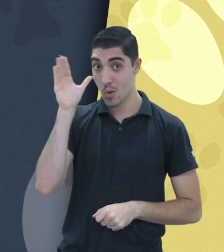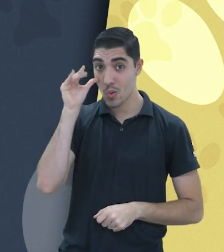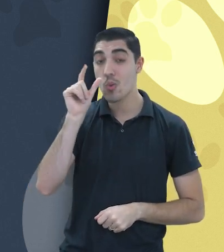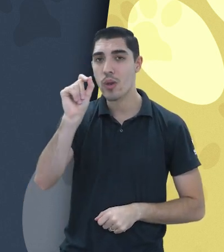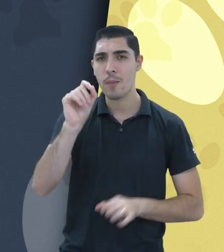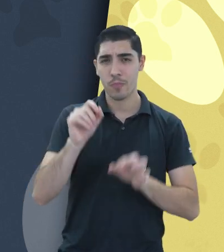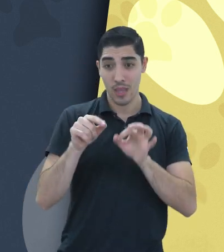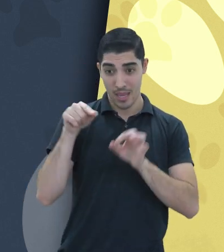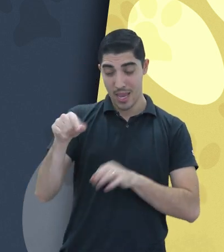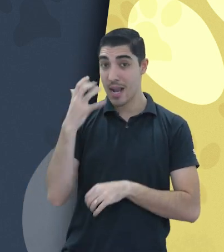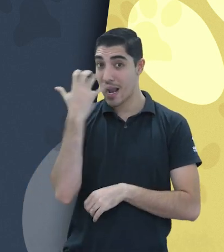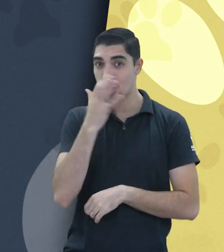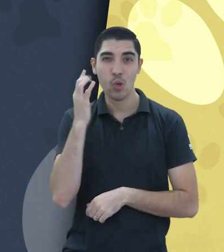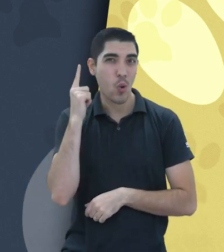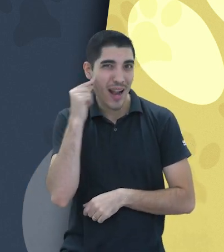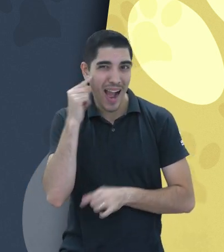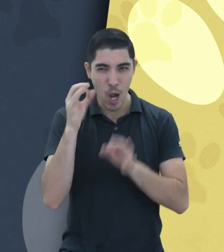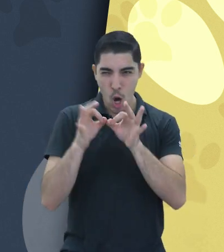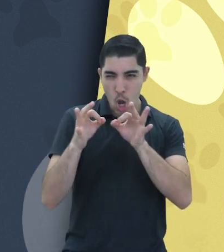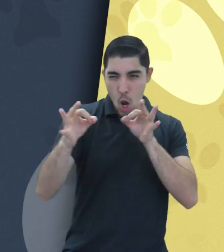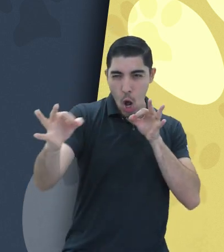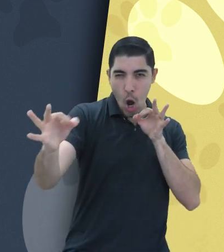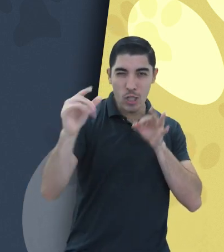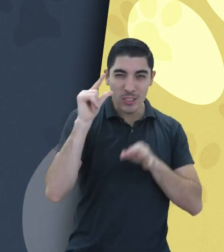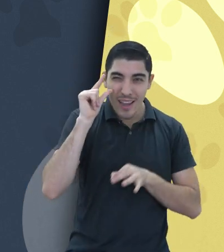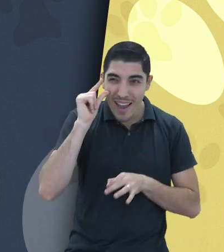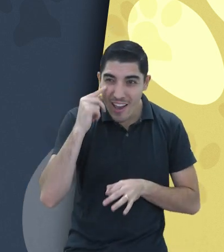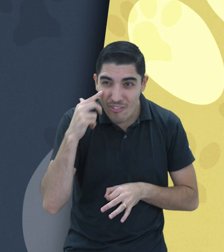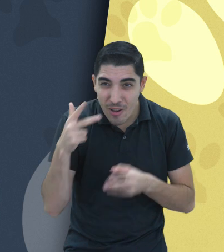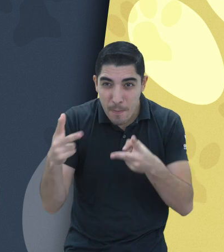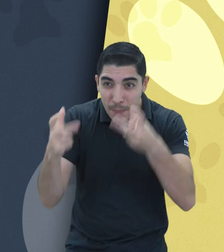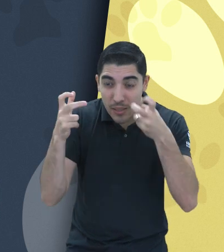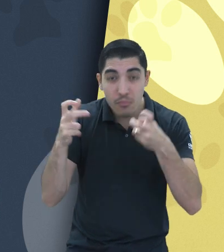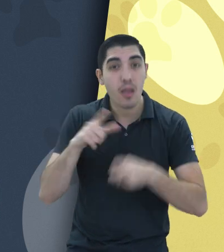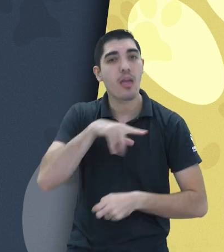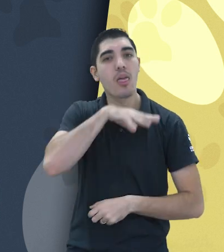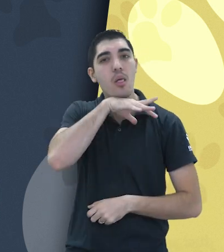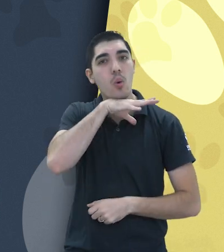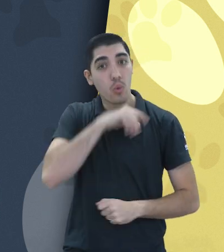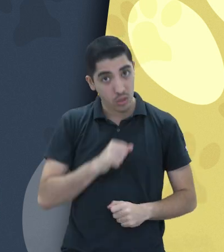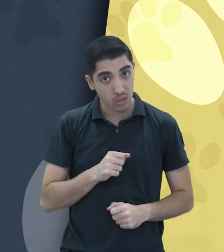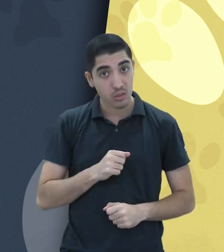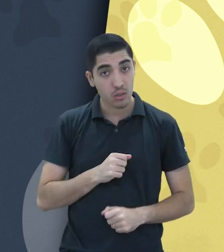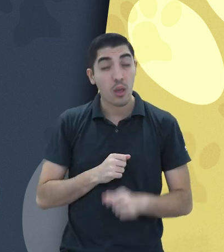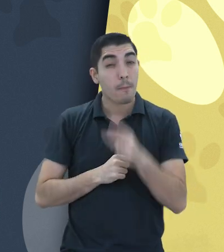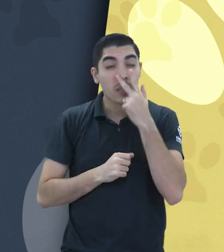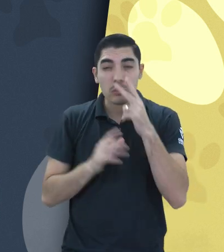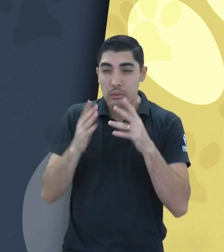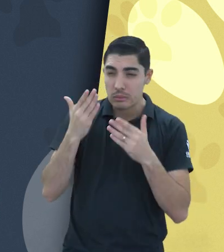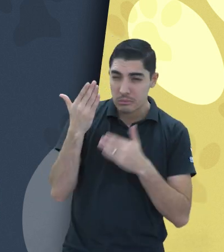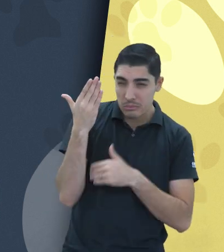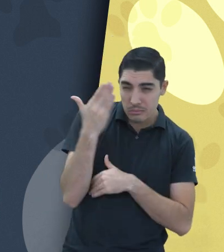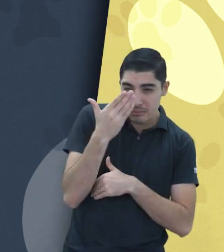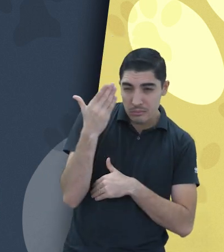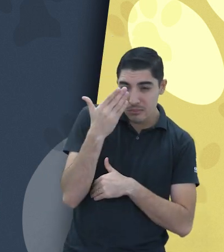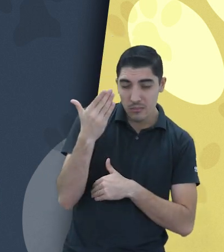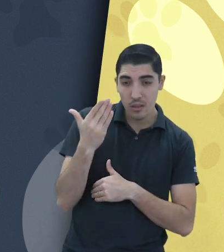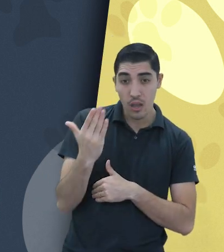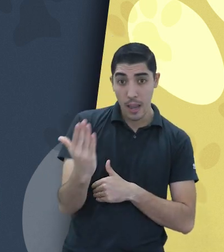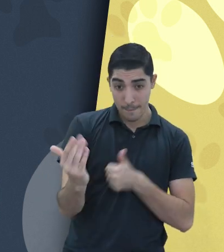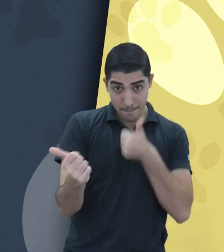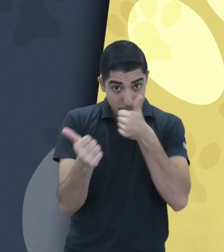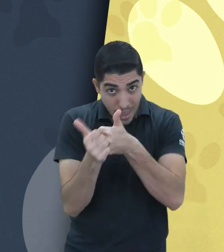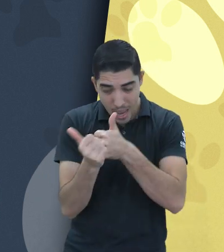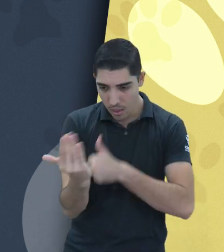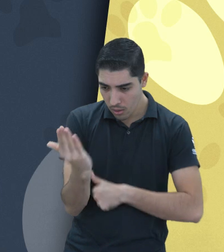de longe dos cães e dos gatos é bastante ruim. É como se eles fossem muito míopes, sabe? E de perto, eles